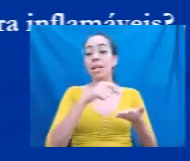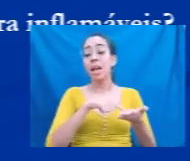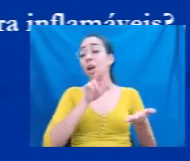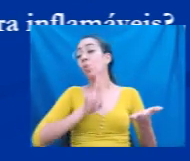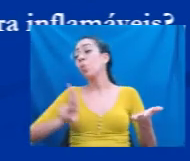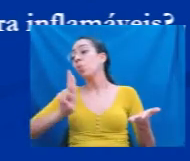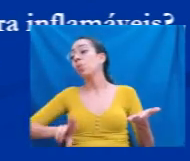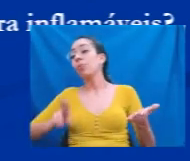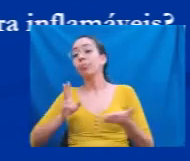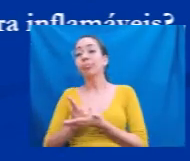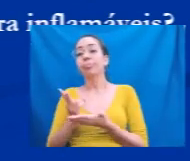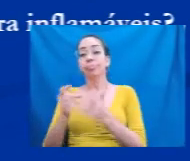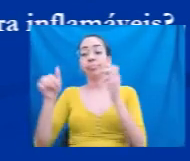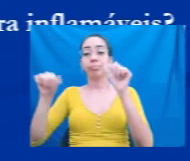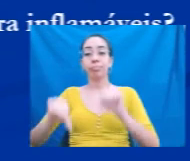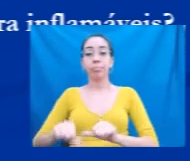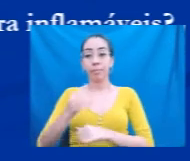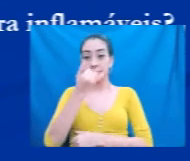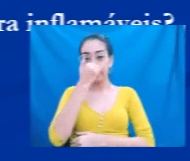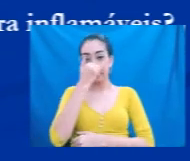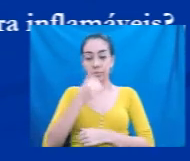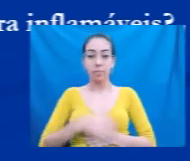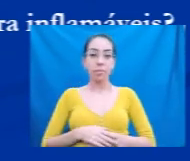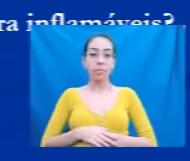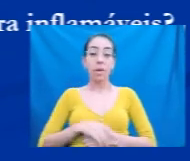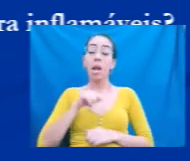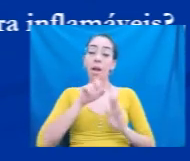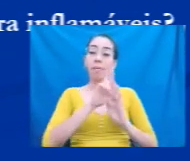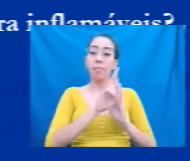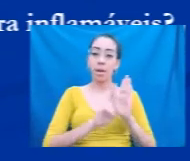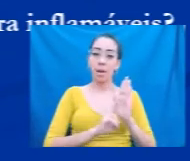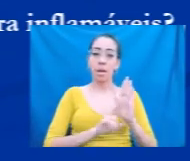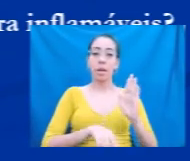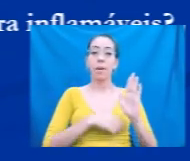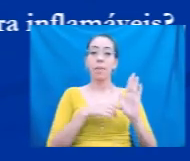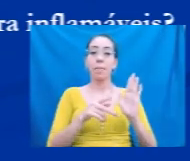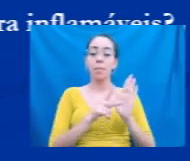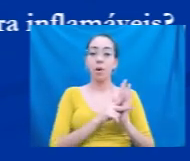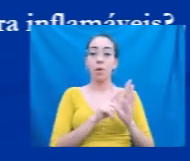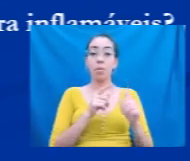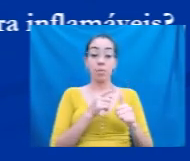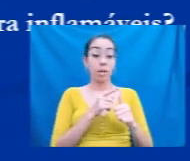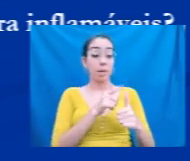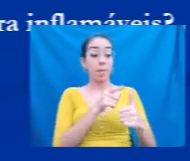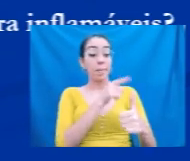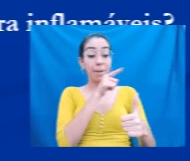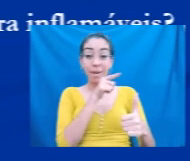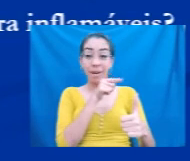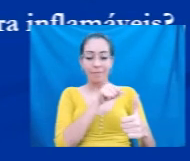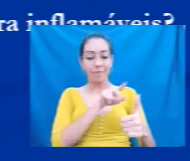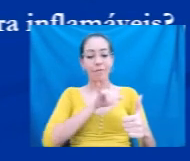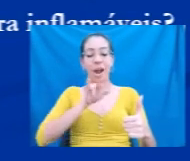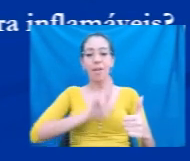que a gente tem da logística, inclusive, que é o primeiro que entra, é o primeiro que sai, né? Então, a gente tem que ter essa organização, senão